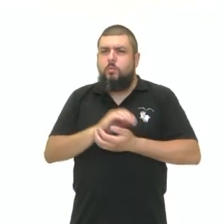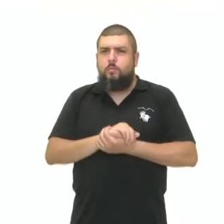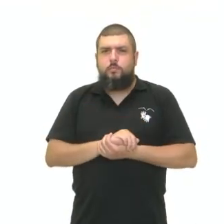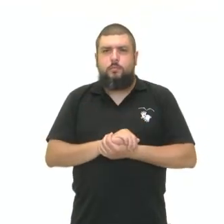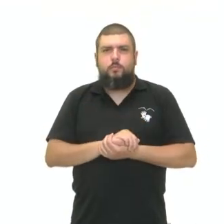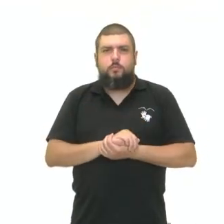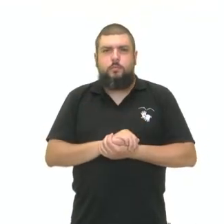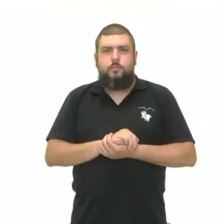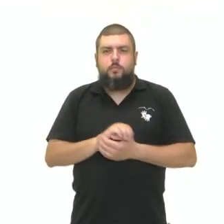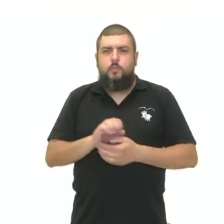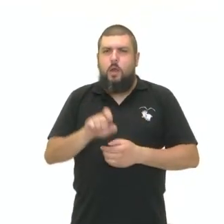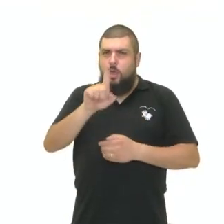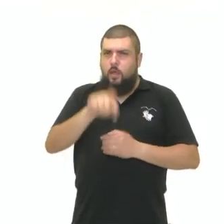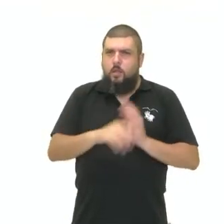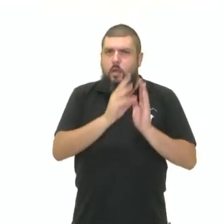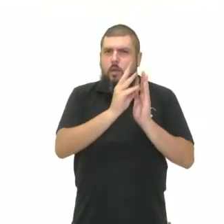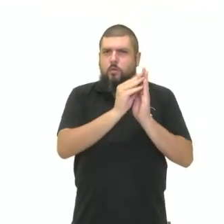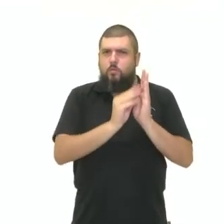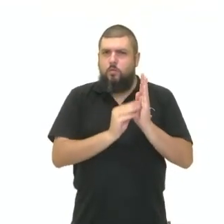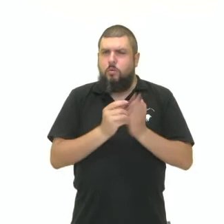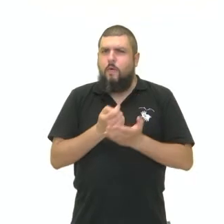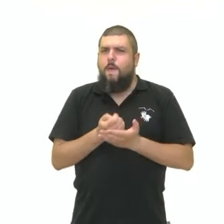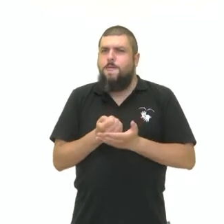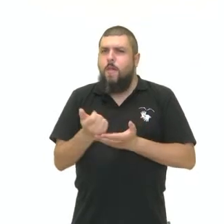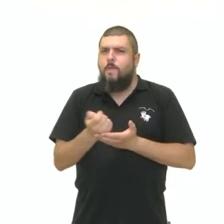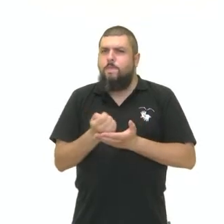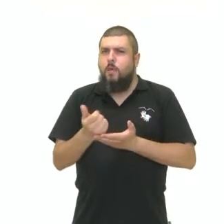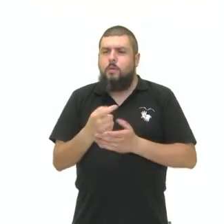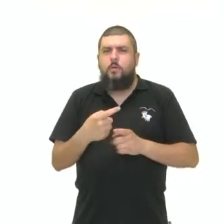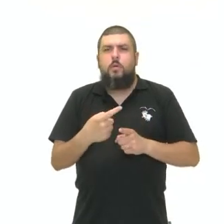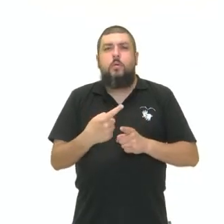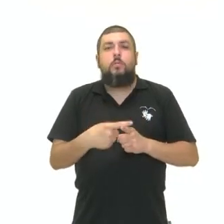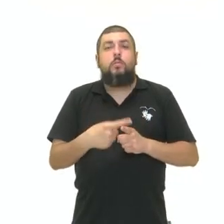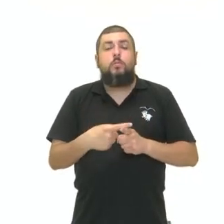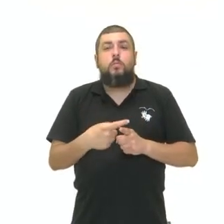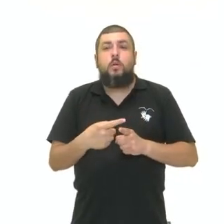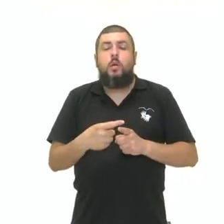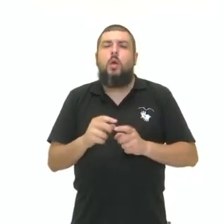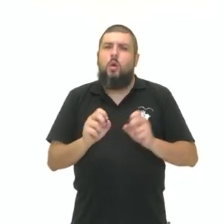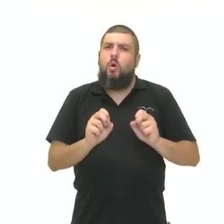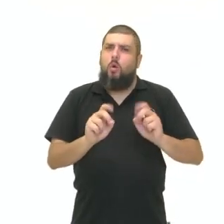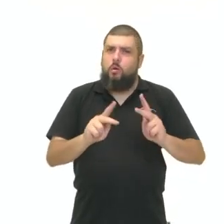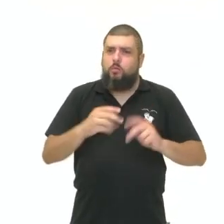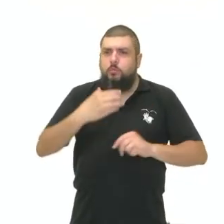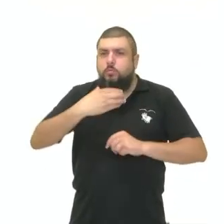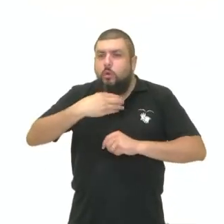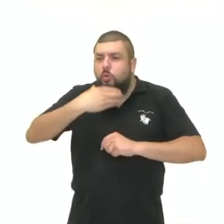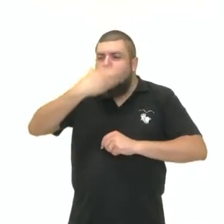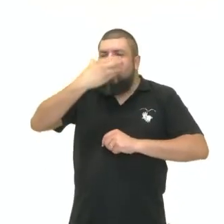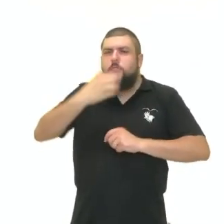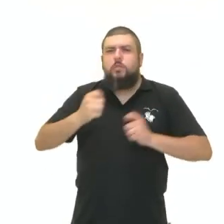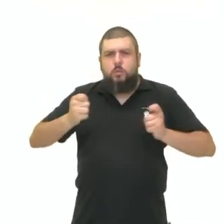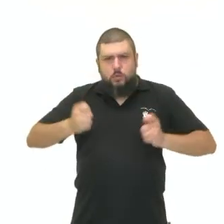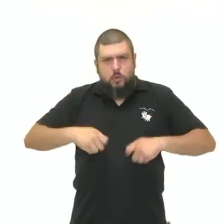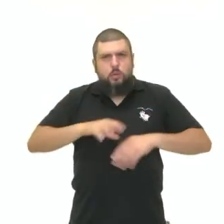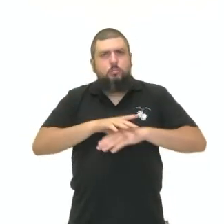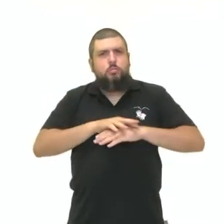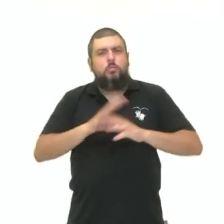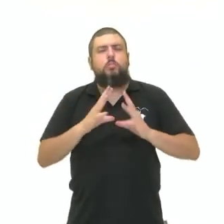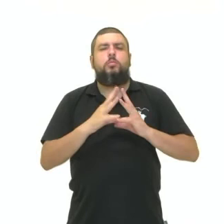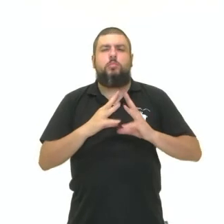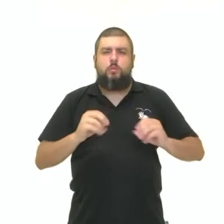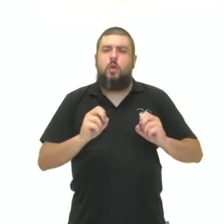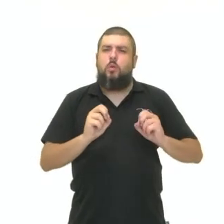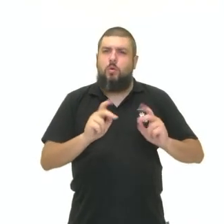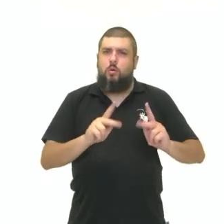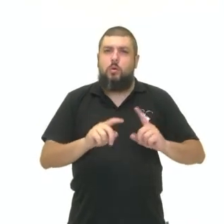Enquadra-se em conteúdo enganoso, pois o consumo de frutas previne várias doenças, mas não há evidência sobre o fato